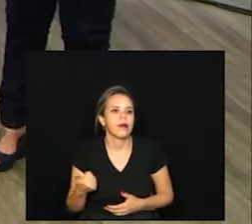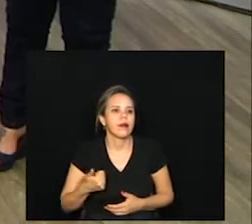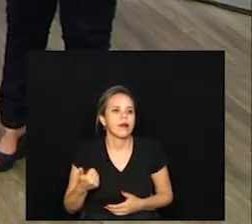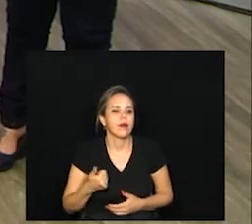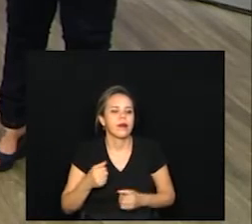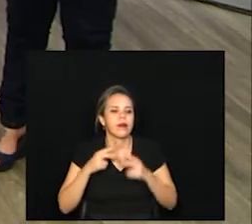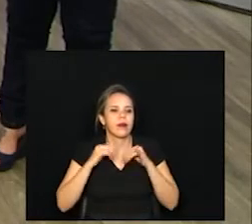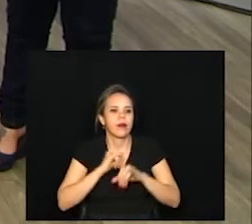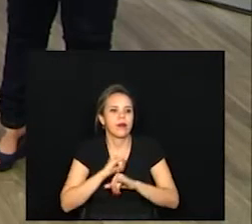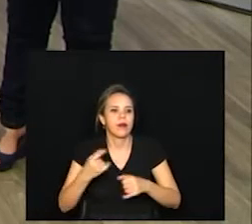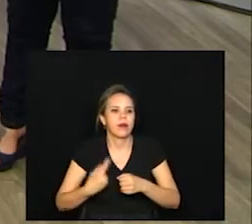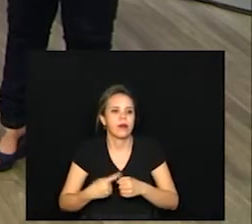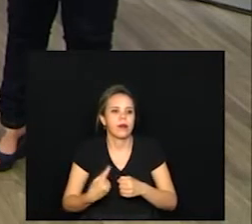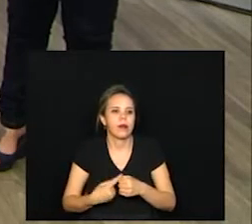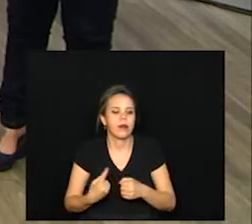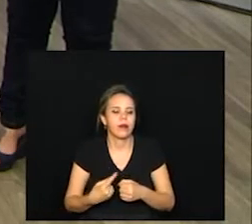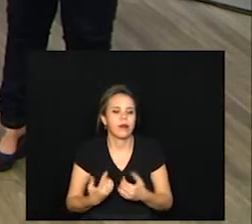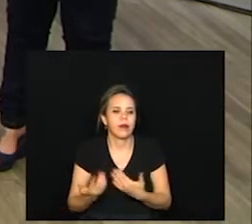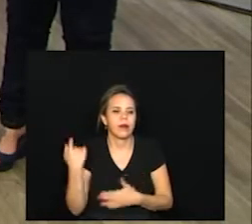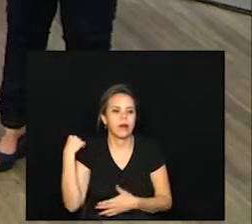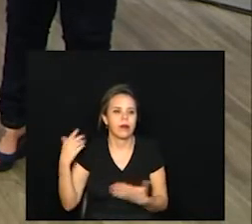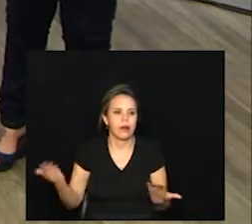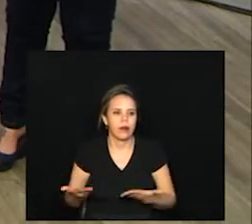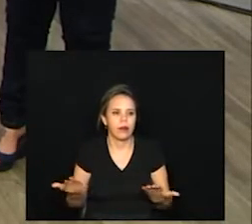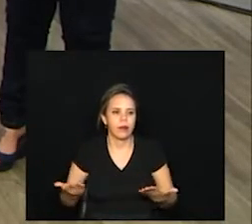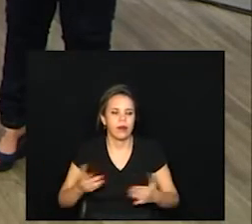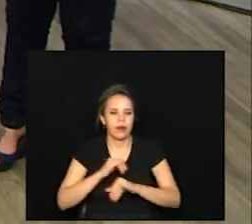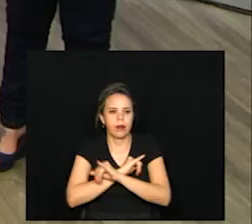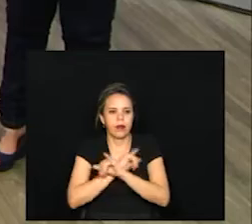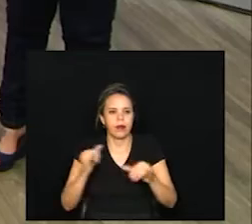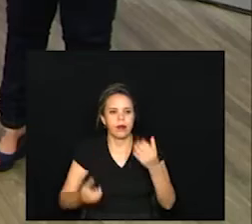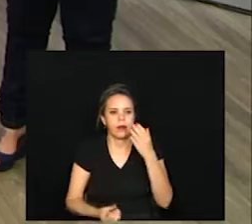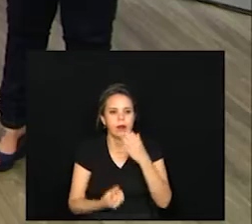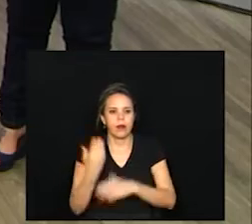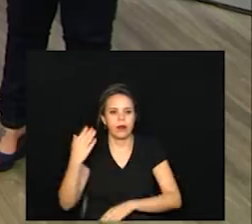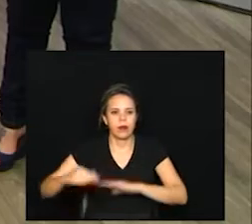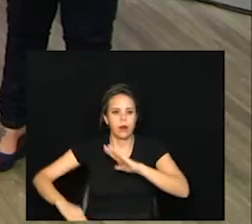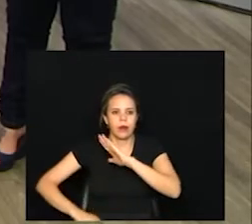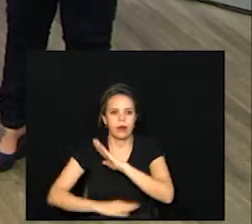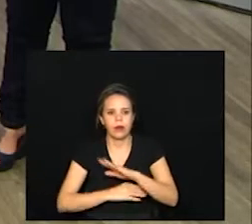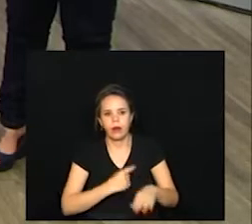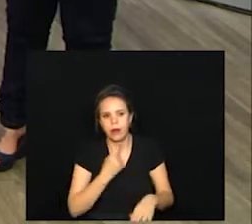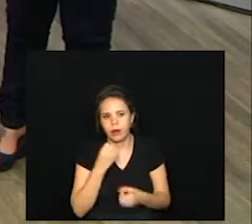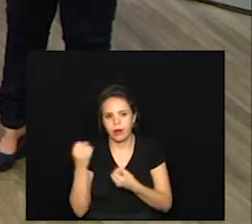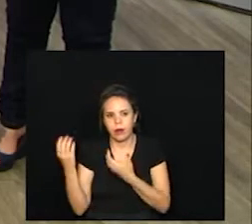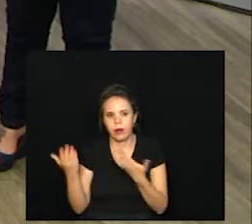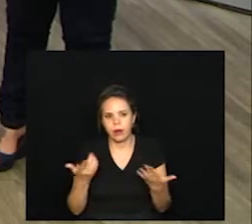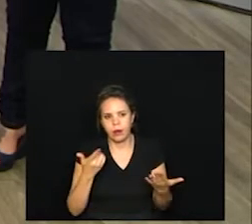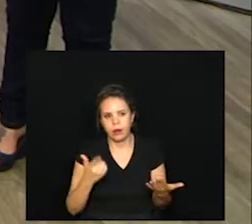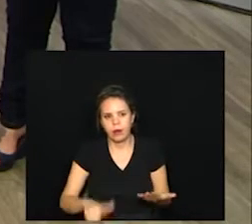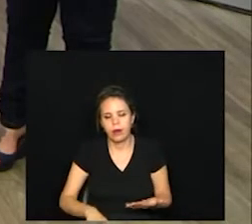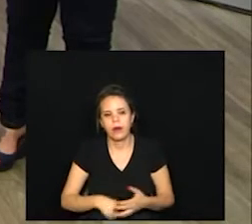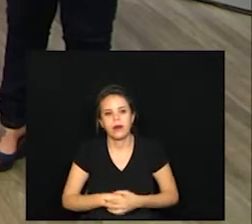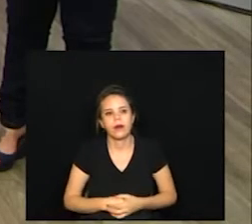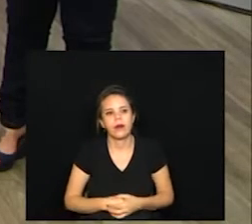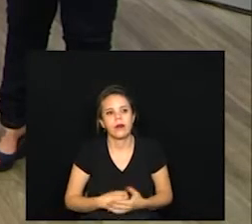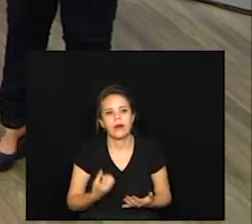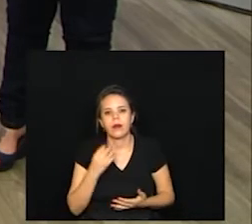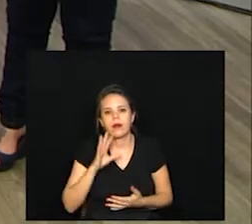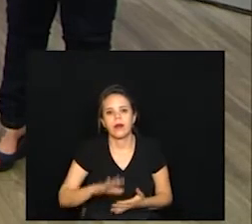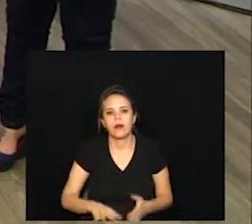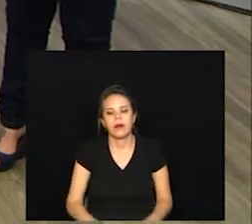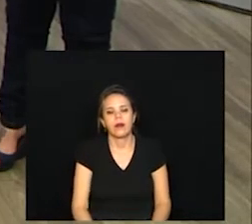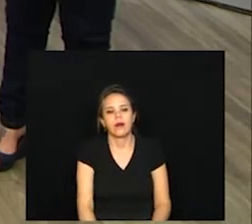com as notícias da Metrópole de Campinas e agora com as notícias do Legislativo. Seja bem-vinda mais uma vez e agora boa